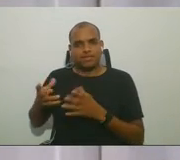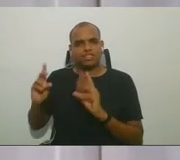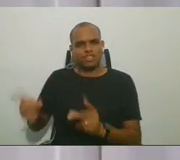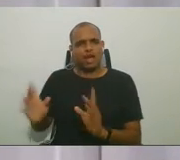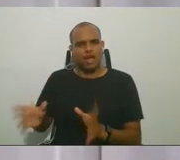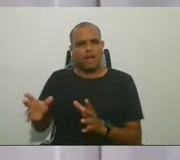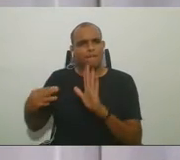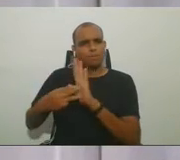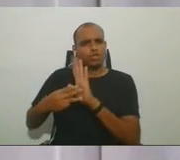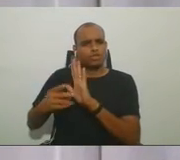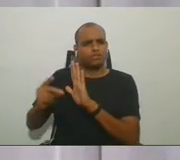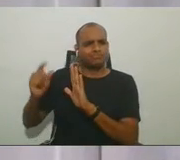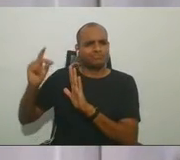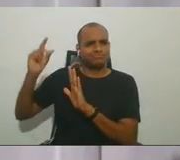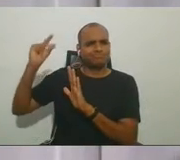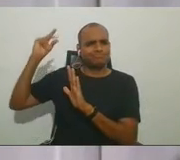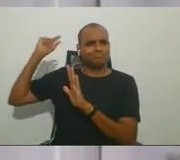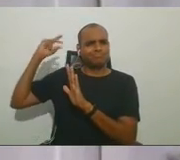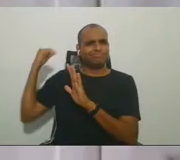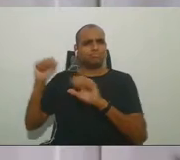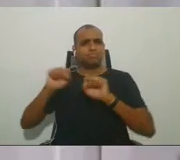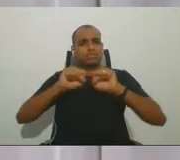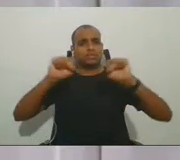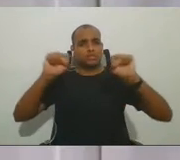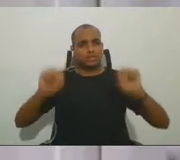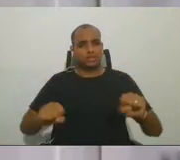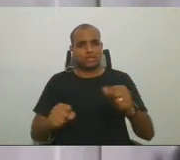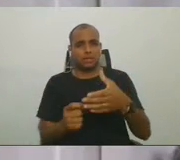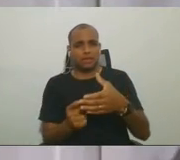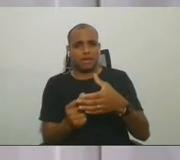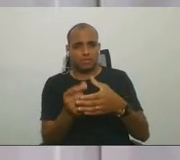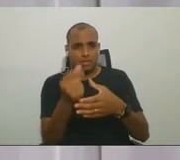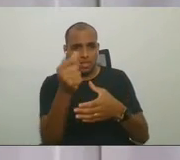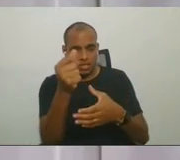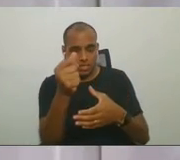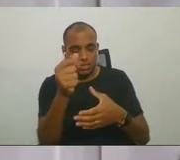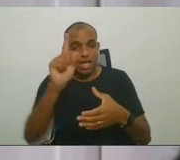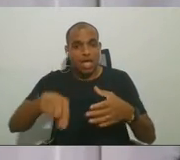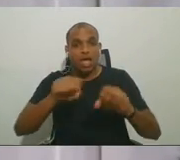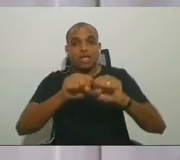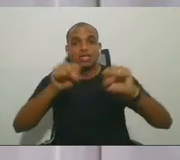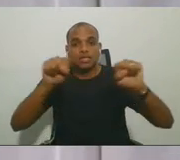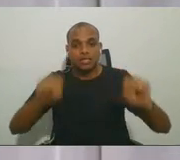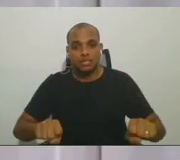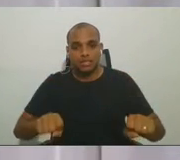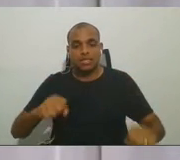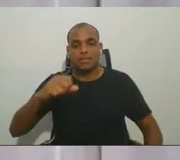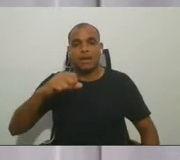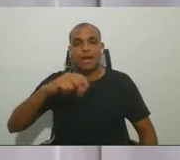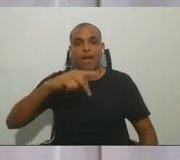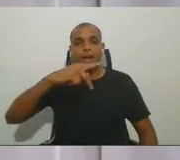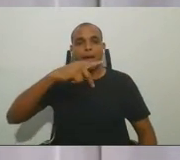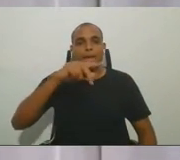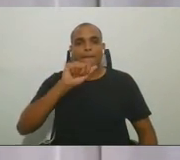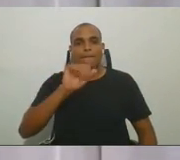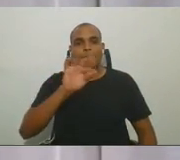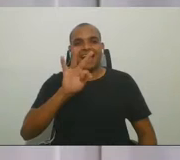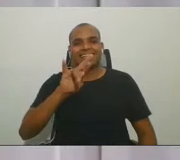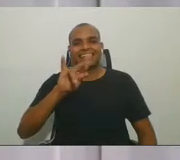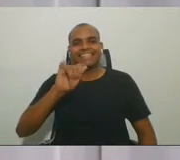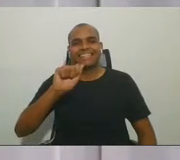antecedente ao próprio sistema capitalista e que é o sistema patriarcal. Toda a desigualdade